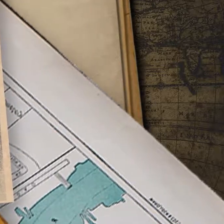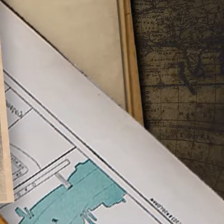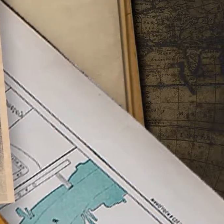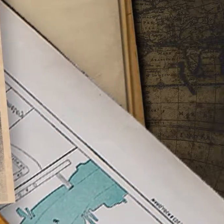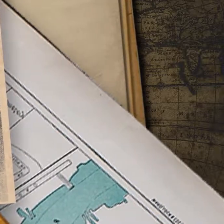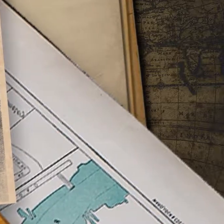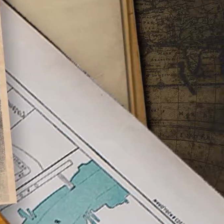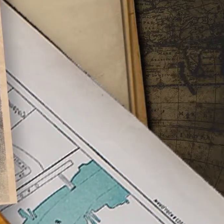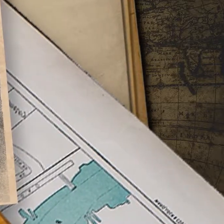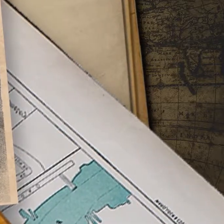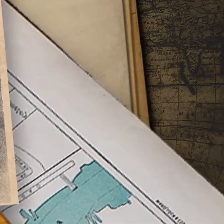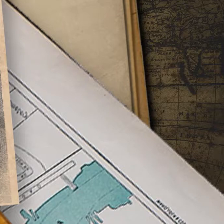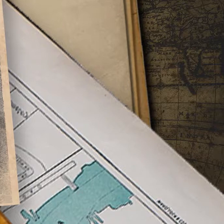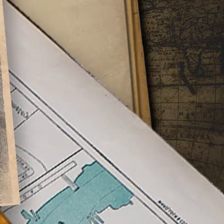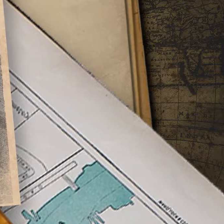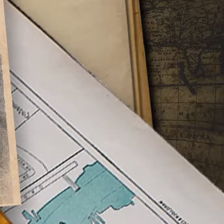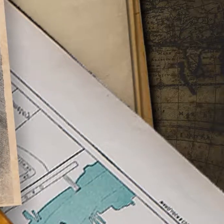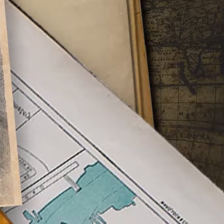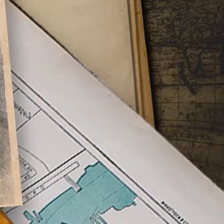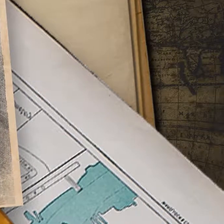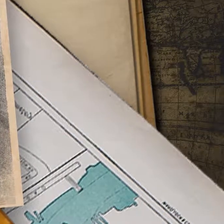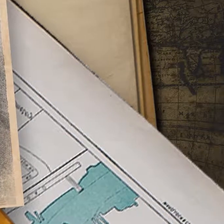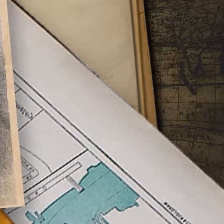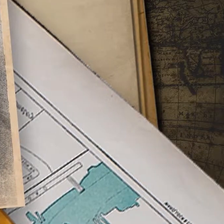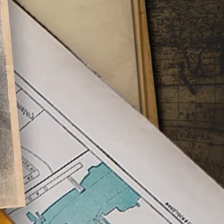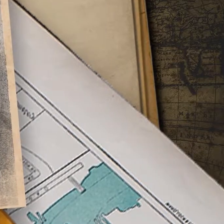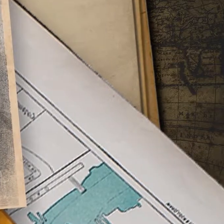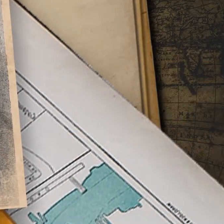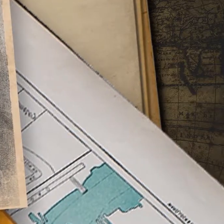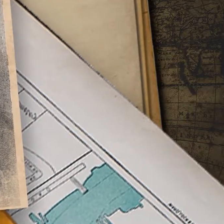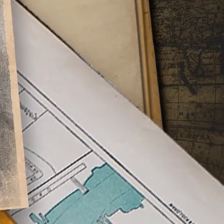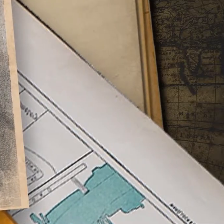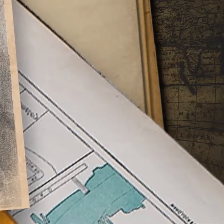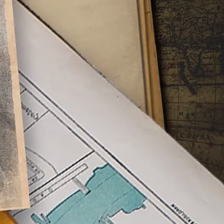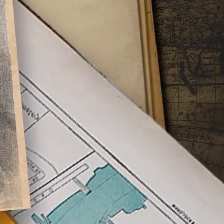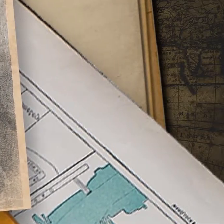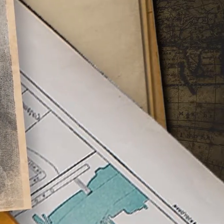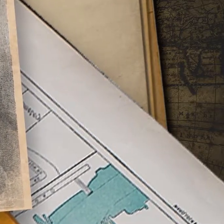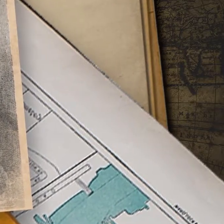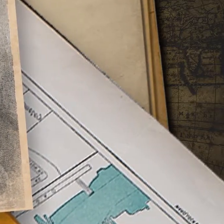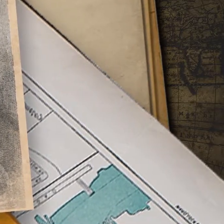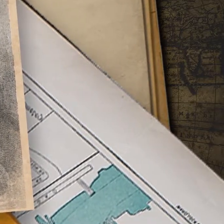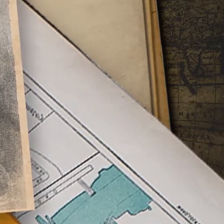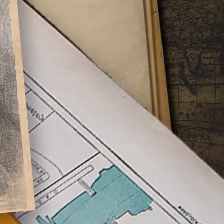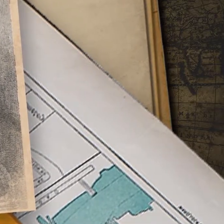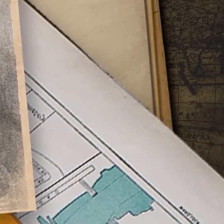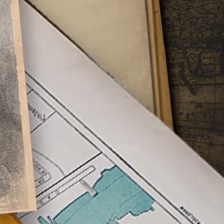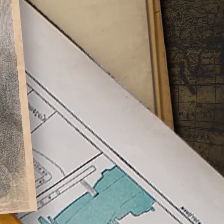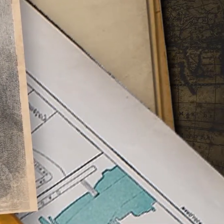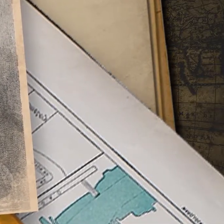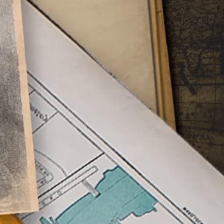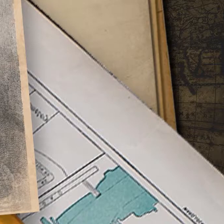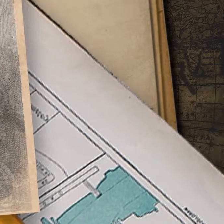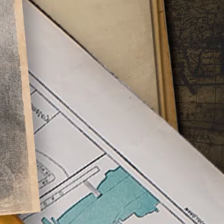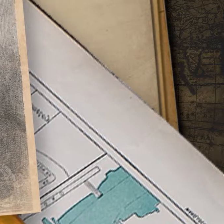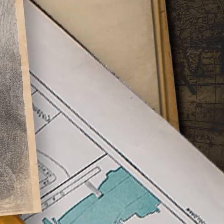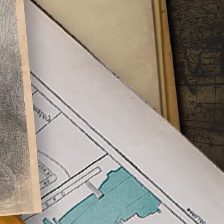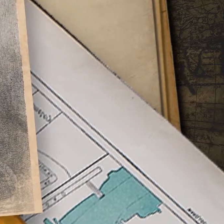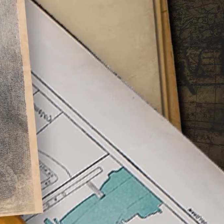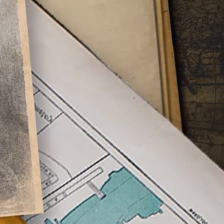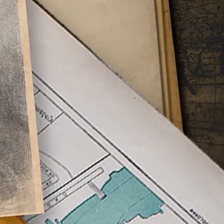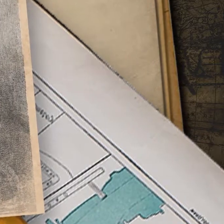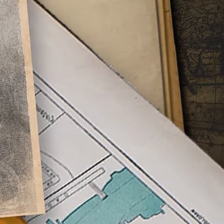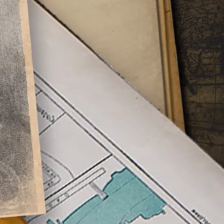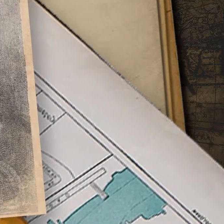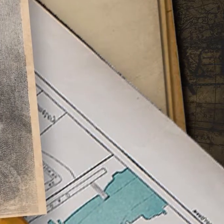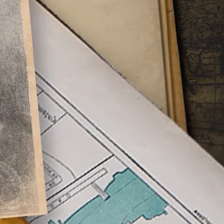Ele veste uma casaca, tem uma expressão séria e é um pouco careca. Ao lado esquerdo, alguns homens estão de costas